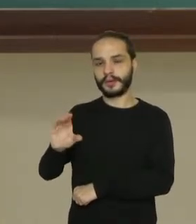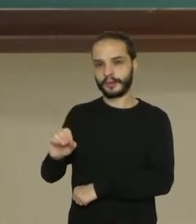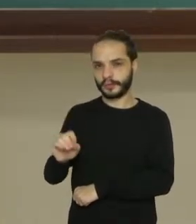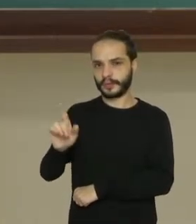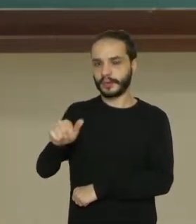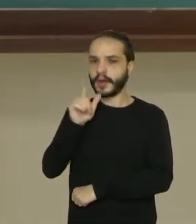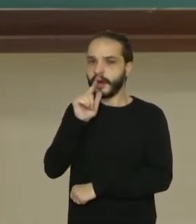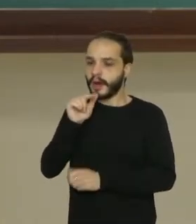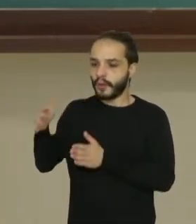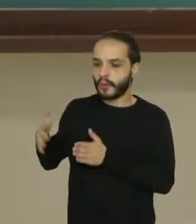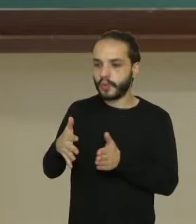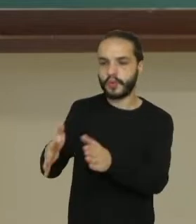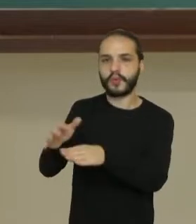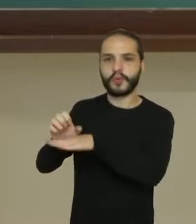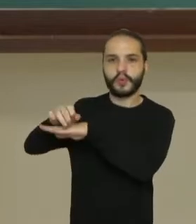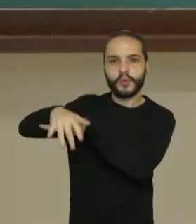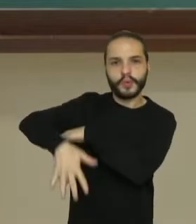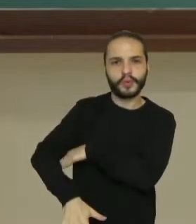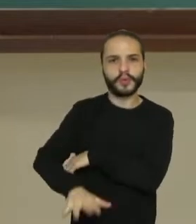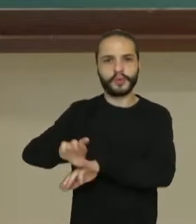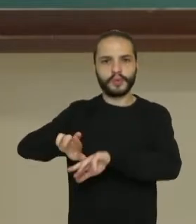rio, cachoeira, por exemplo.